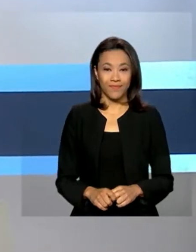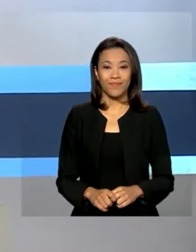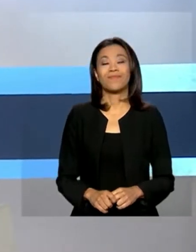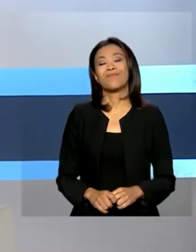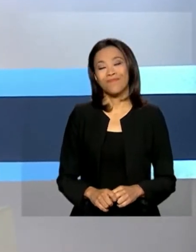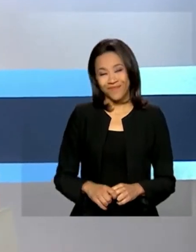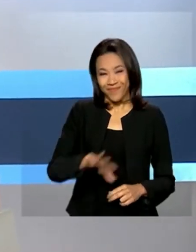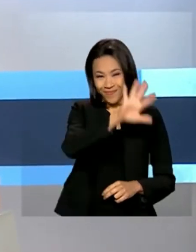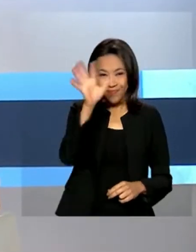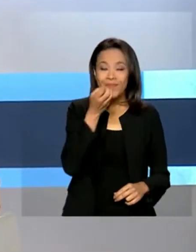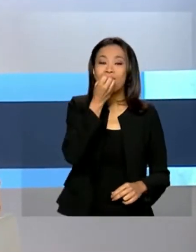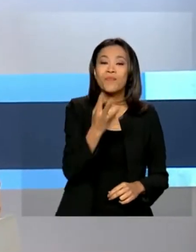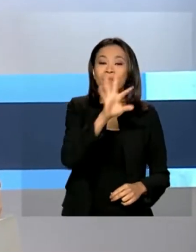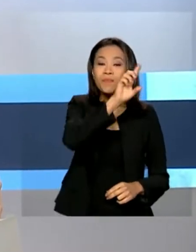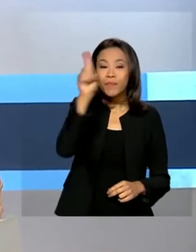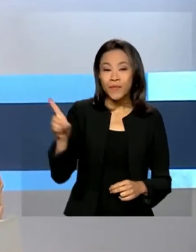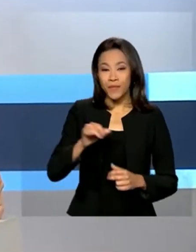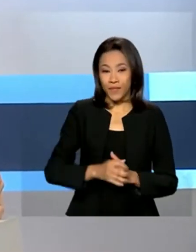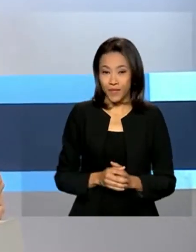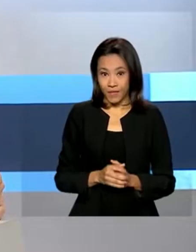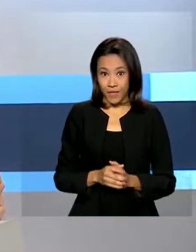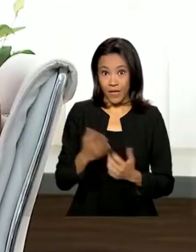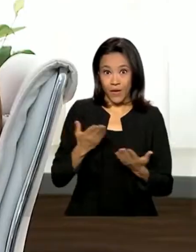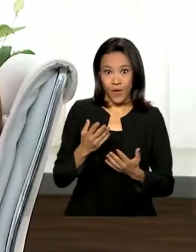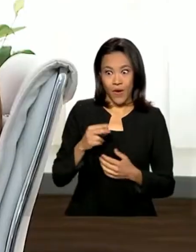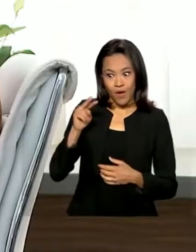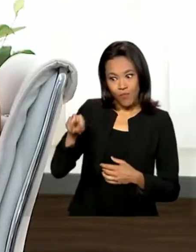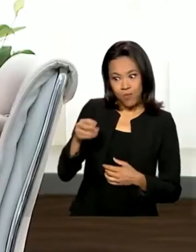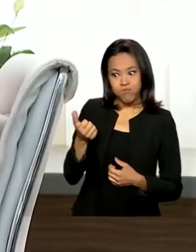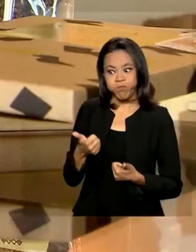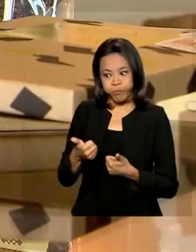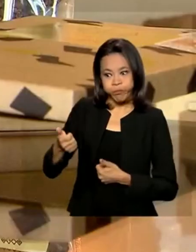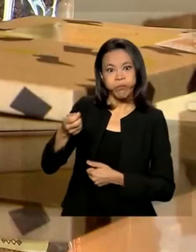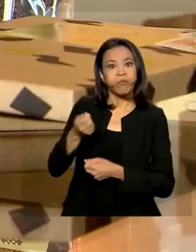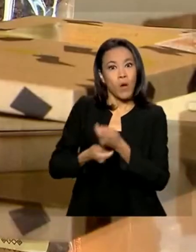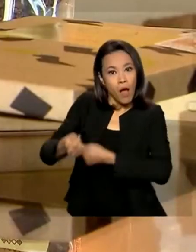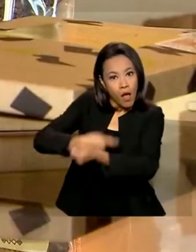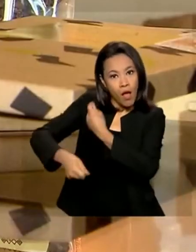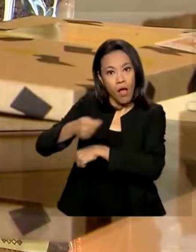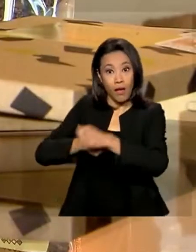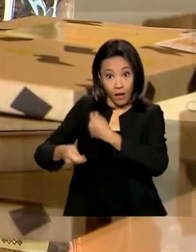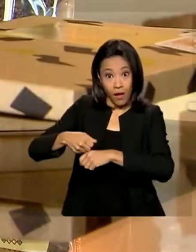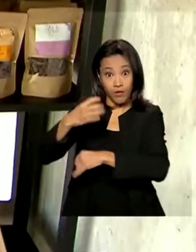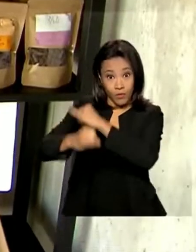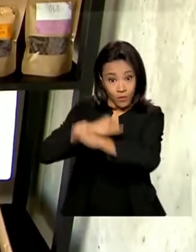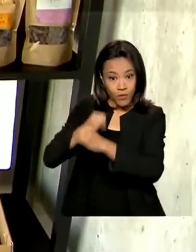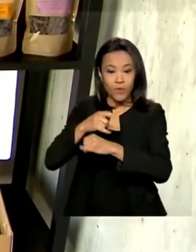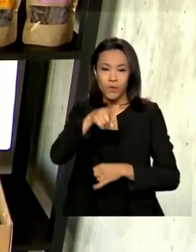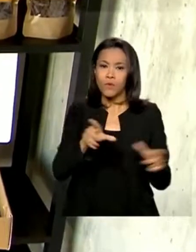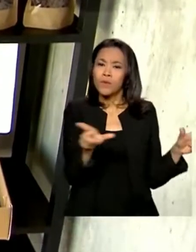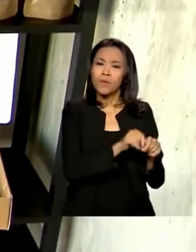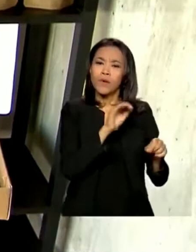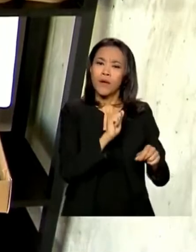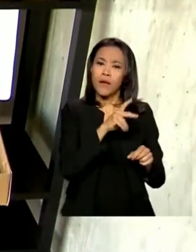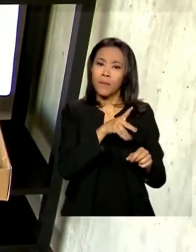Olá bom dia de olho no mercado digital Apex Brasil renova a cor dos voltados à